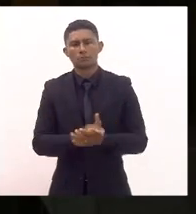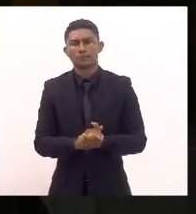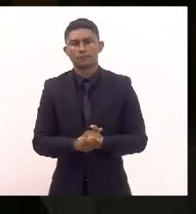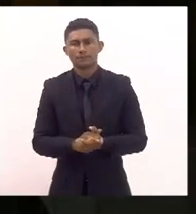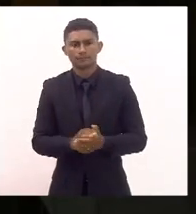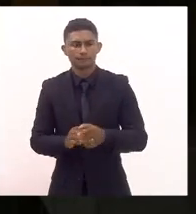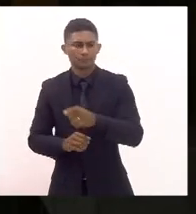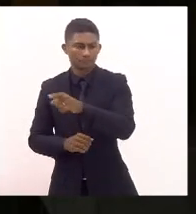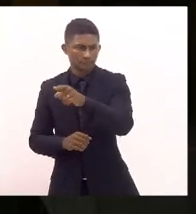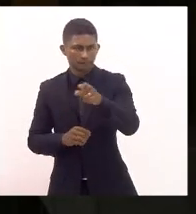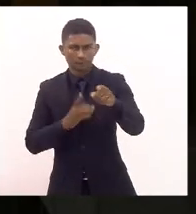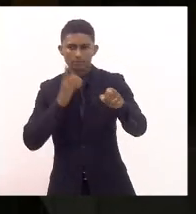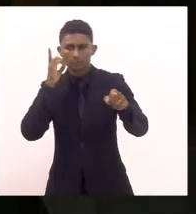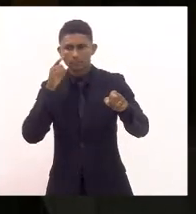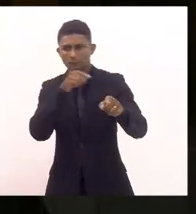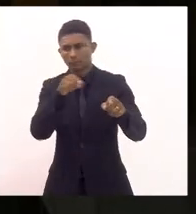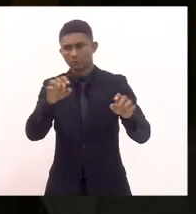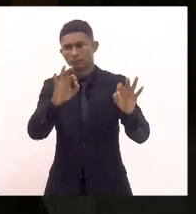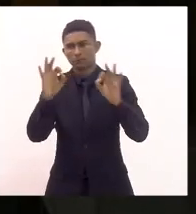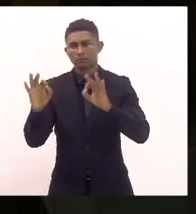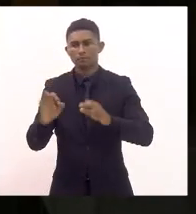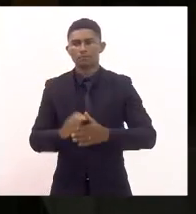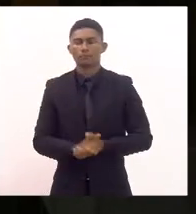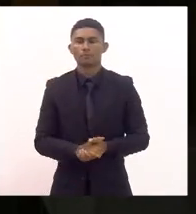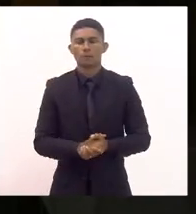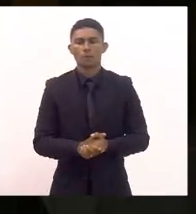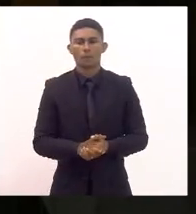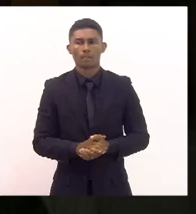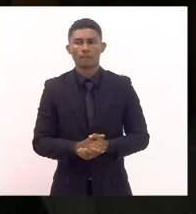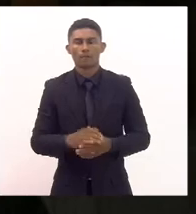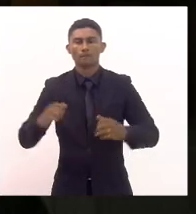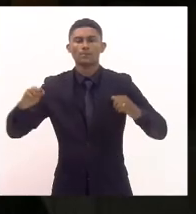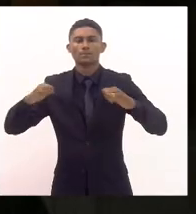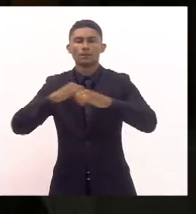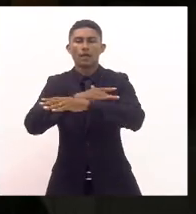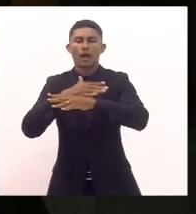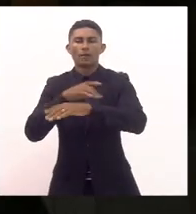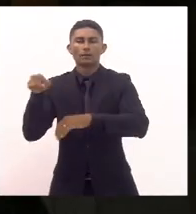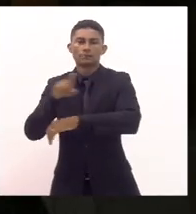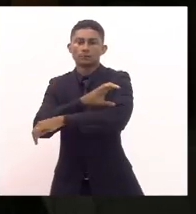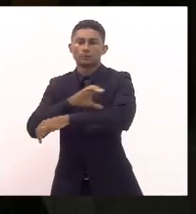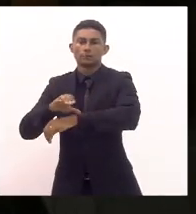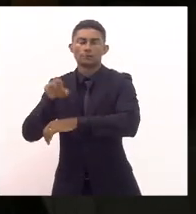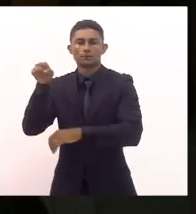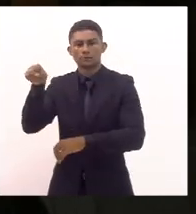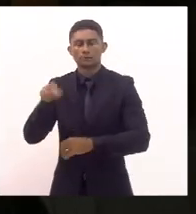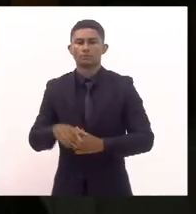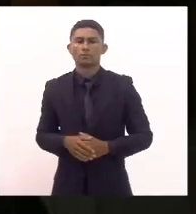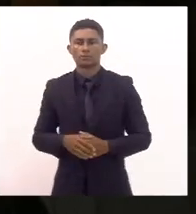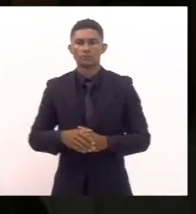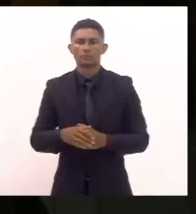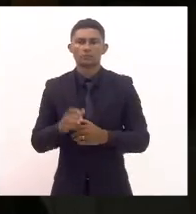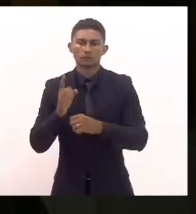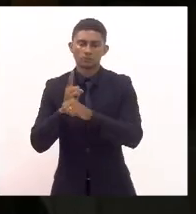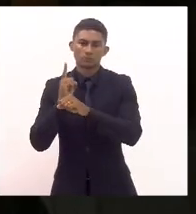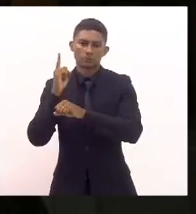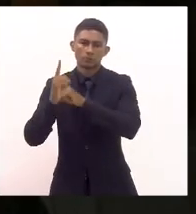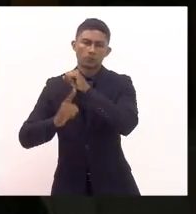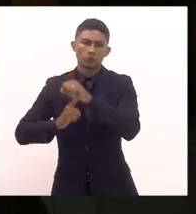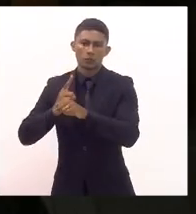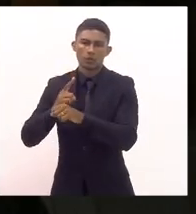senhoras e senhores deputados que nos assistem é a cidade de Campos nesse um ano e meio